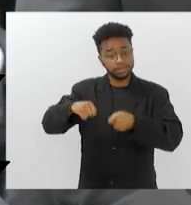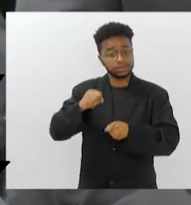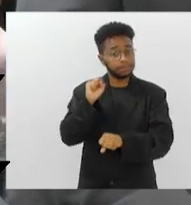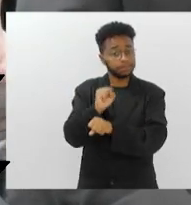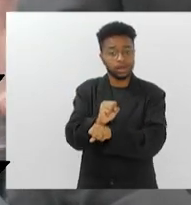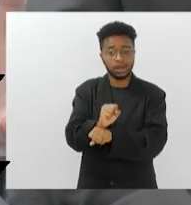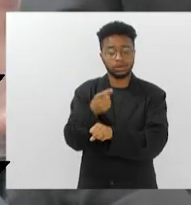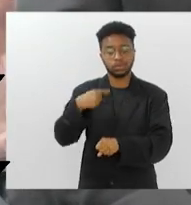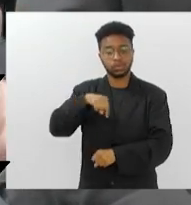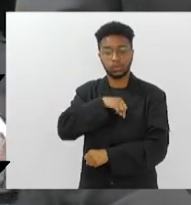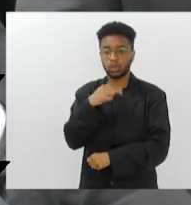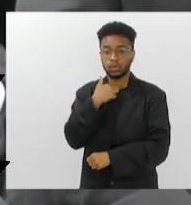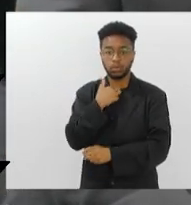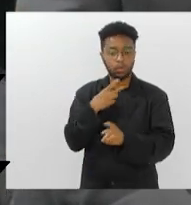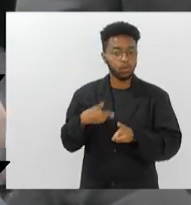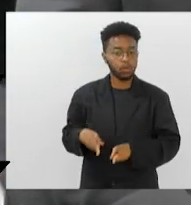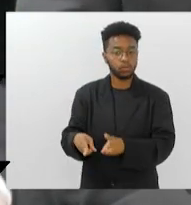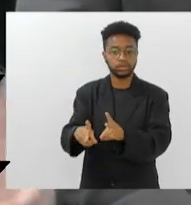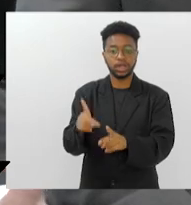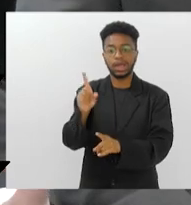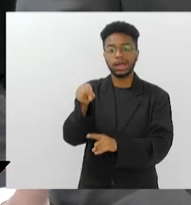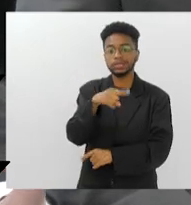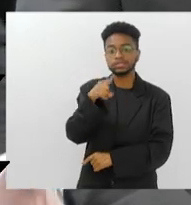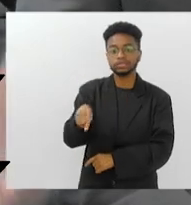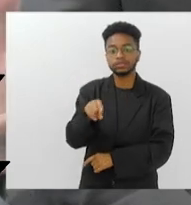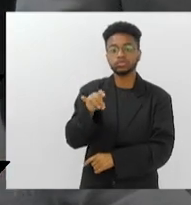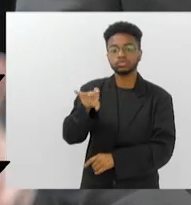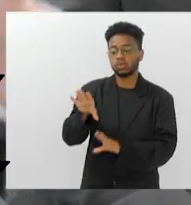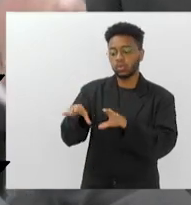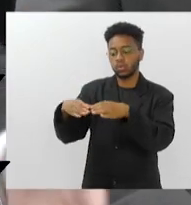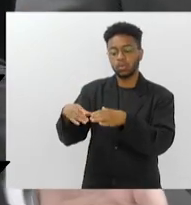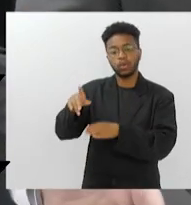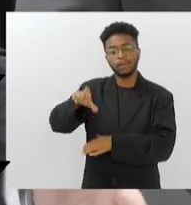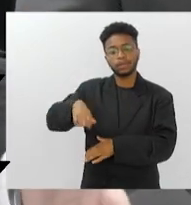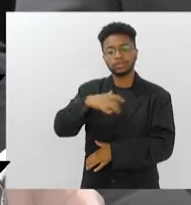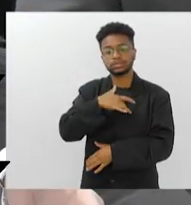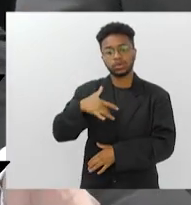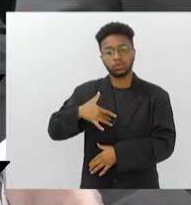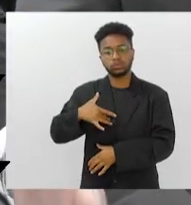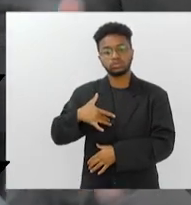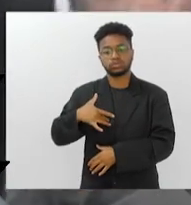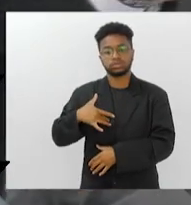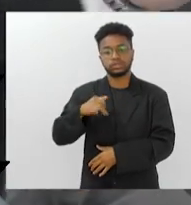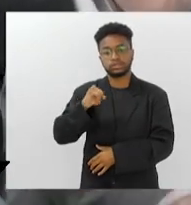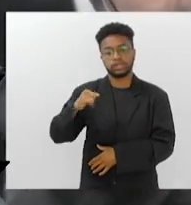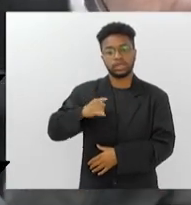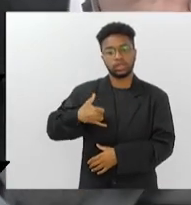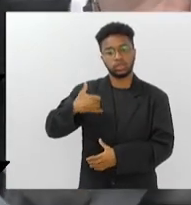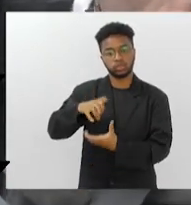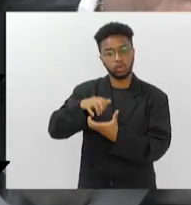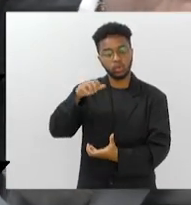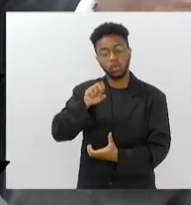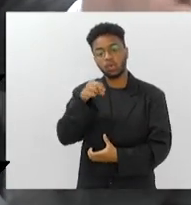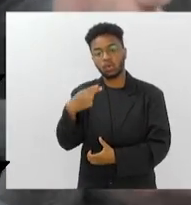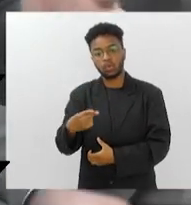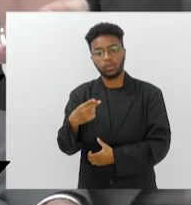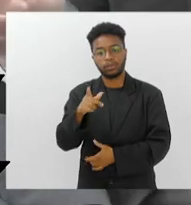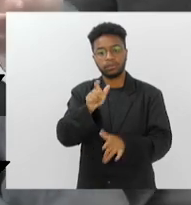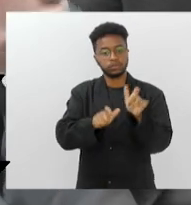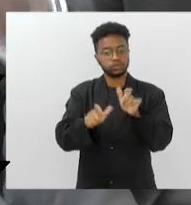gente não pode mais ter cancelamento unilateral de plano de serviço para idoso para pessoa com deficiência então o seu seu projeto é